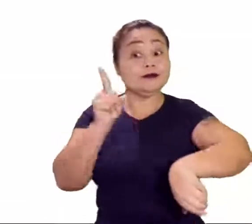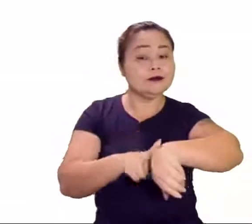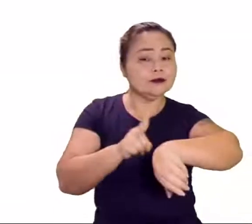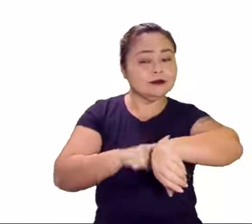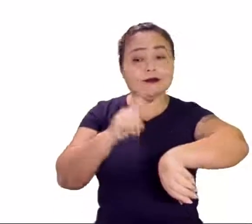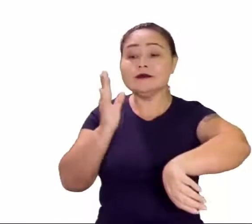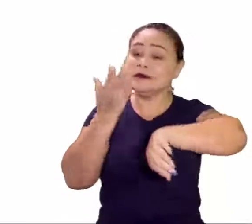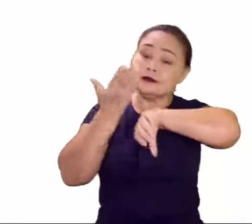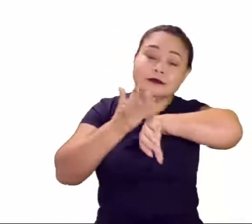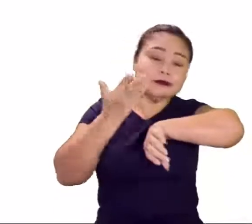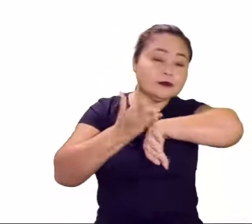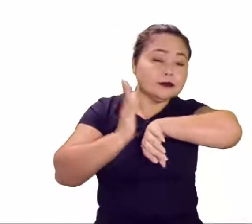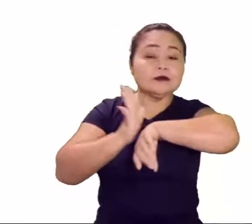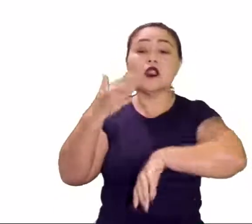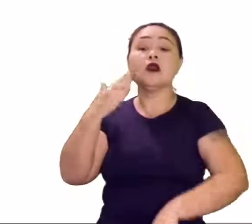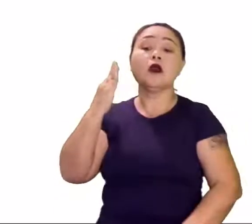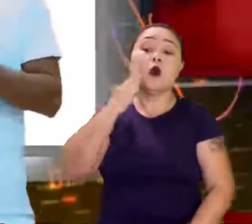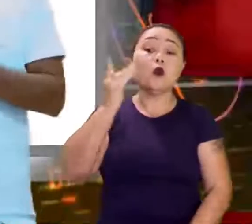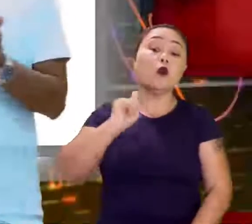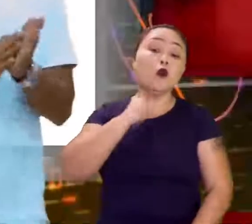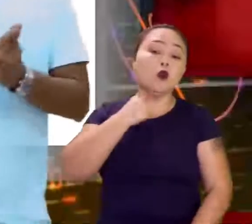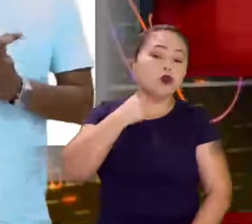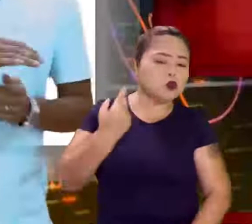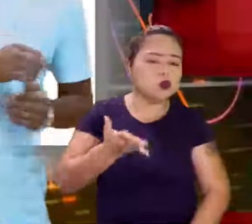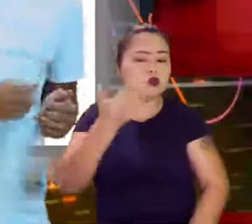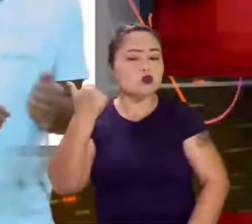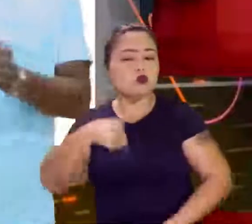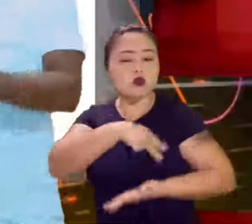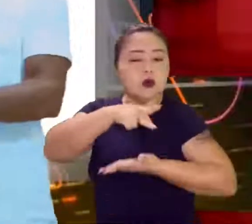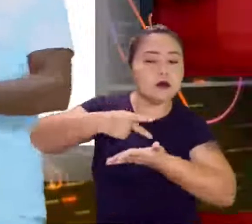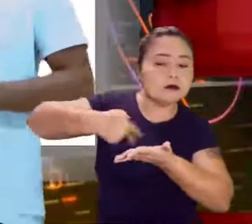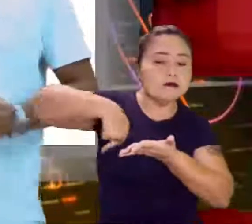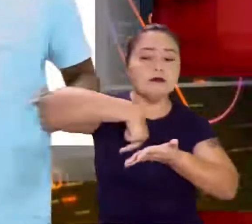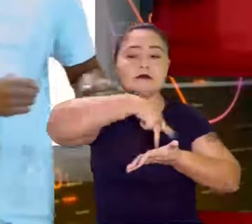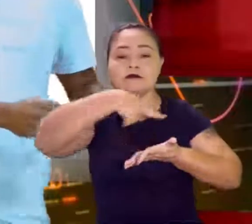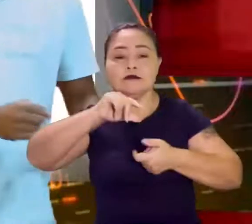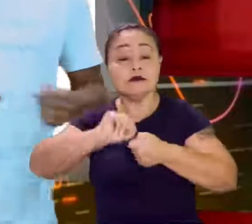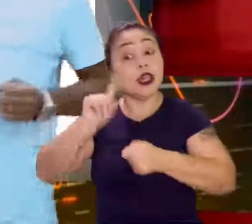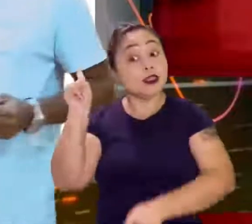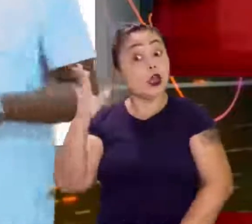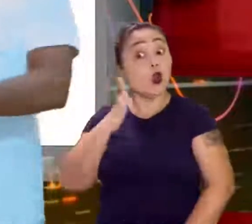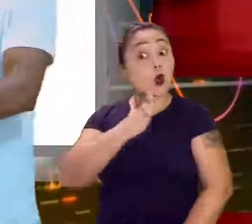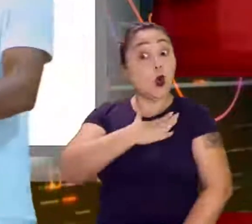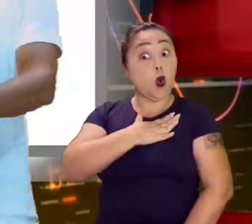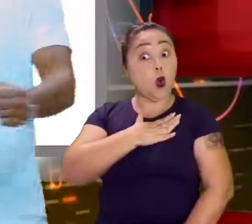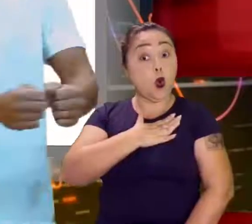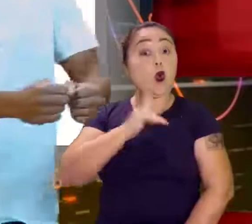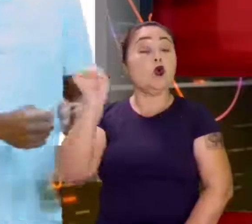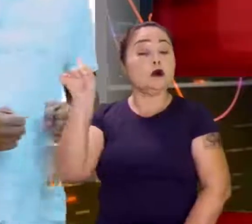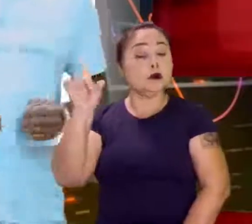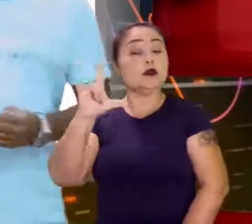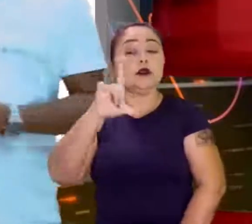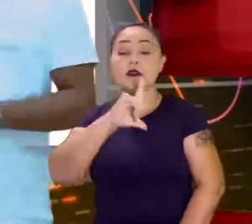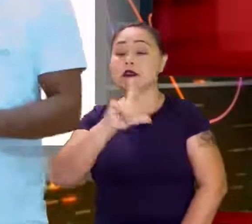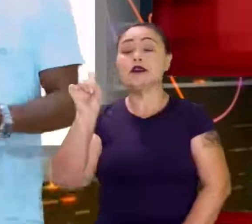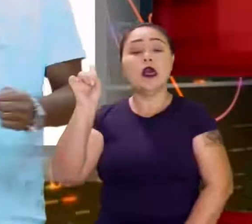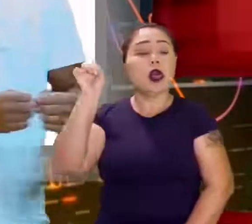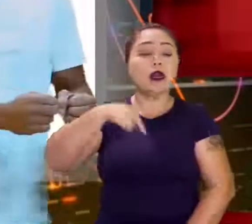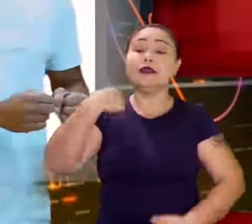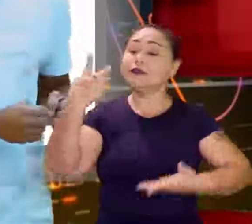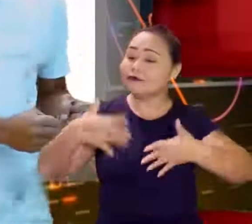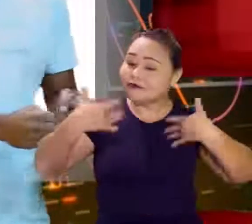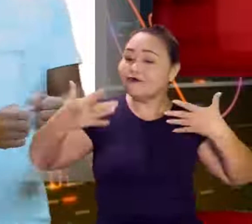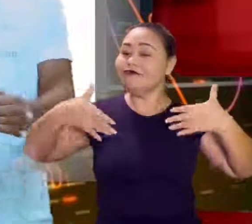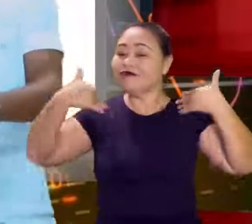de praticar e o nosso Cascão vem animadíssimo, porque é dele que a gente gosta, né? A gente pega no pé dele porque ele é